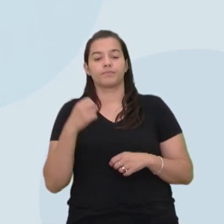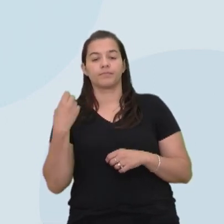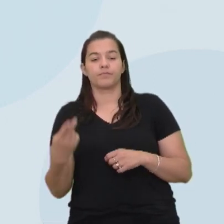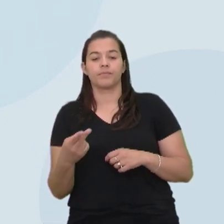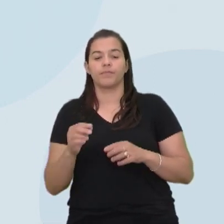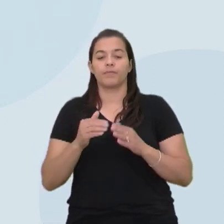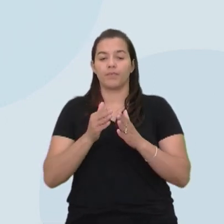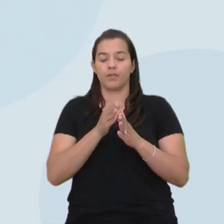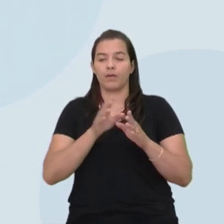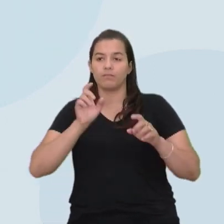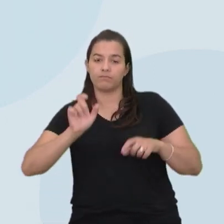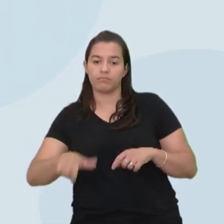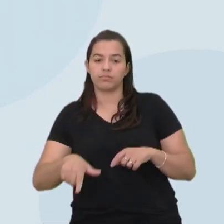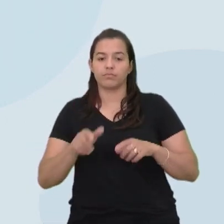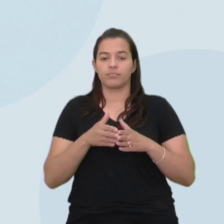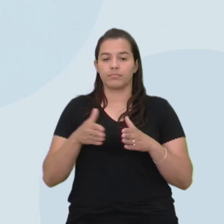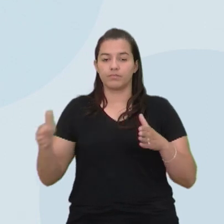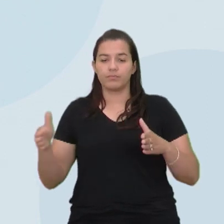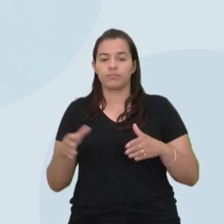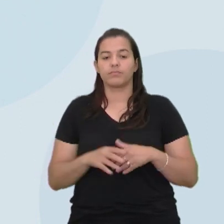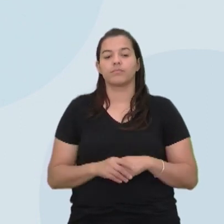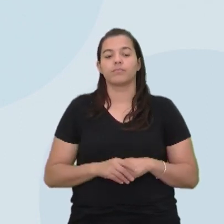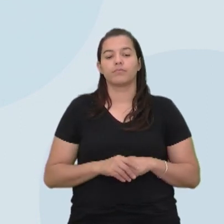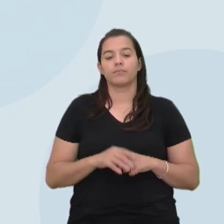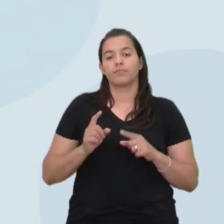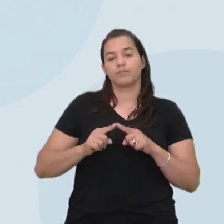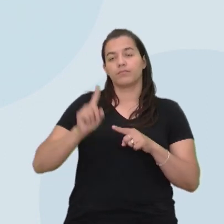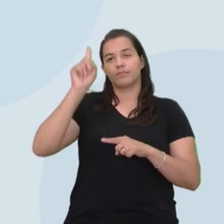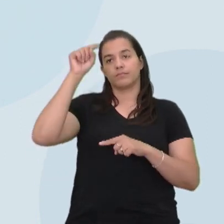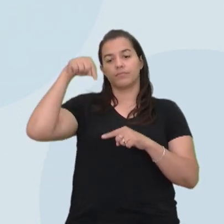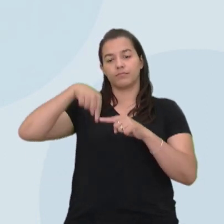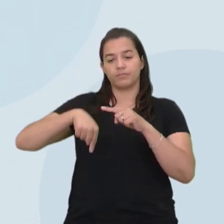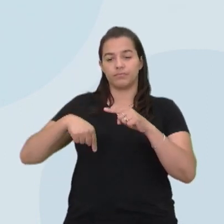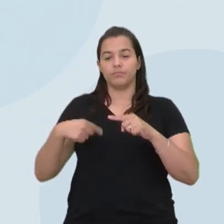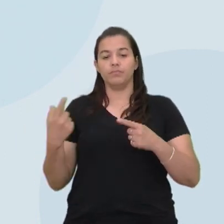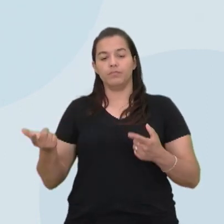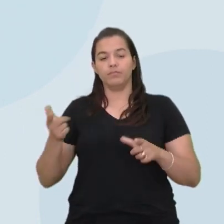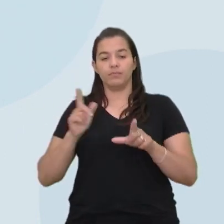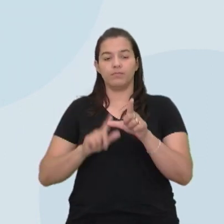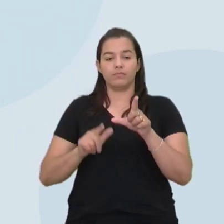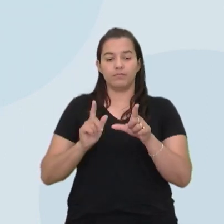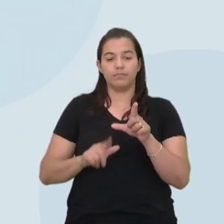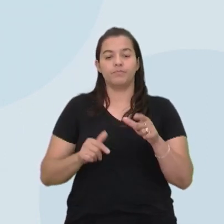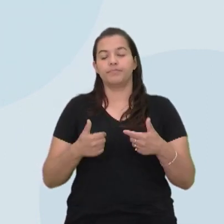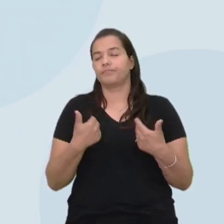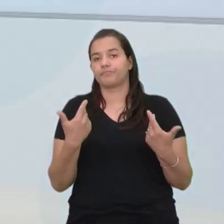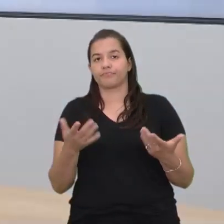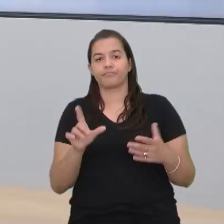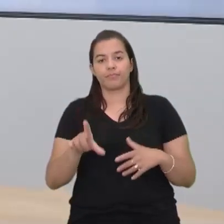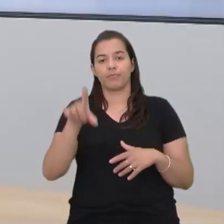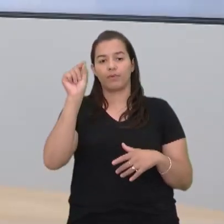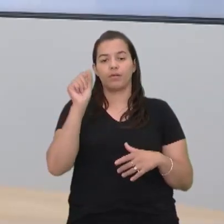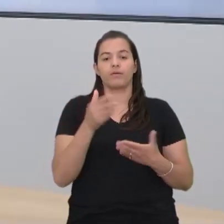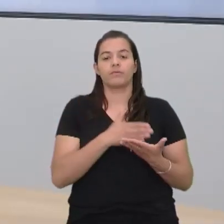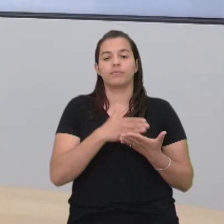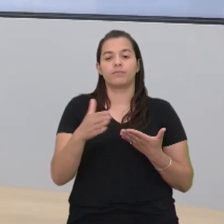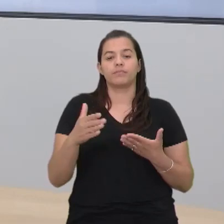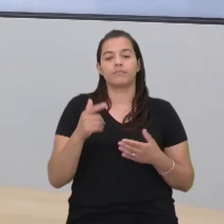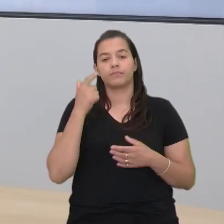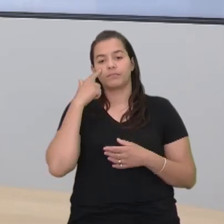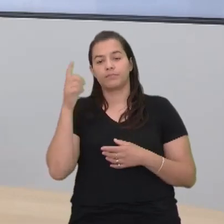tecla espaço, você pode escolher espaço, seta para cima, seta para baixo, pode escolher letra, for pressionada. Então, você pode, a partir do momento que eu clico no